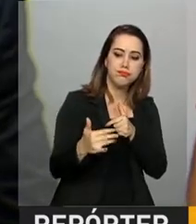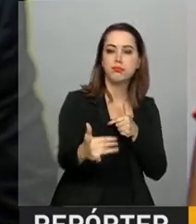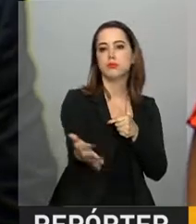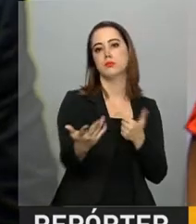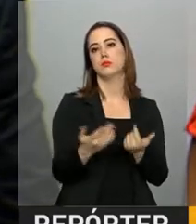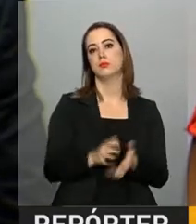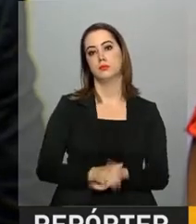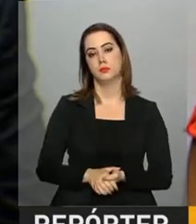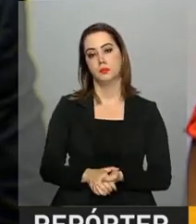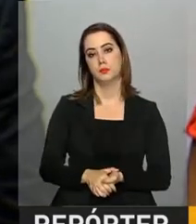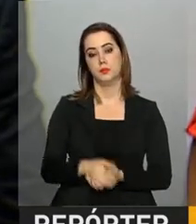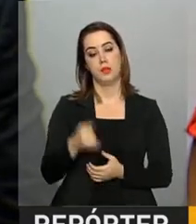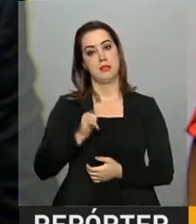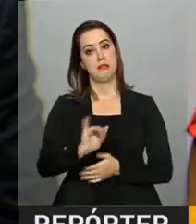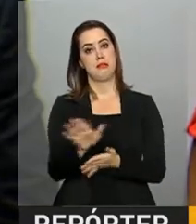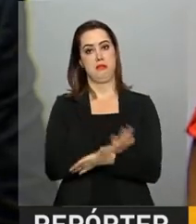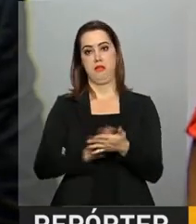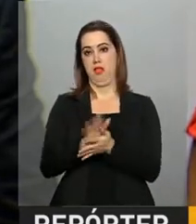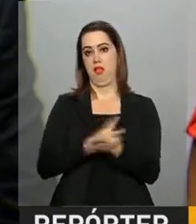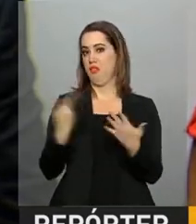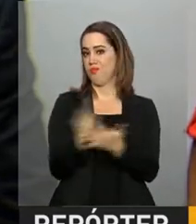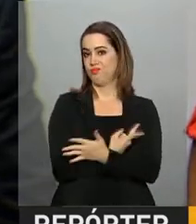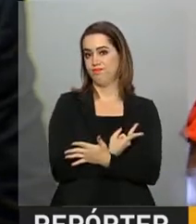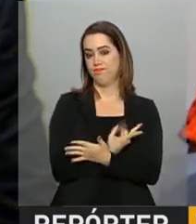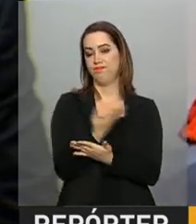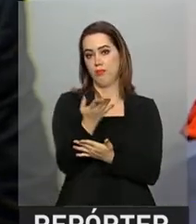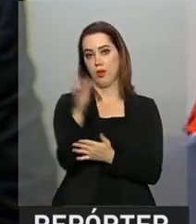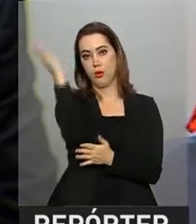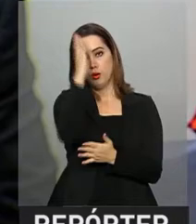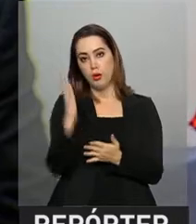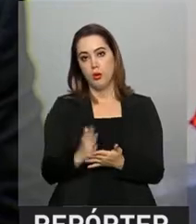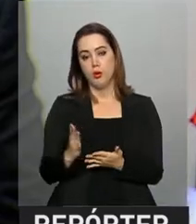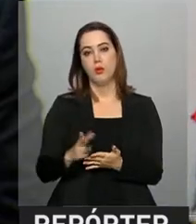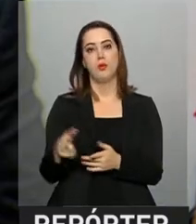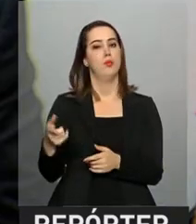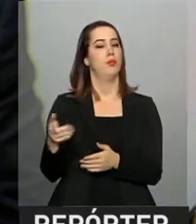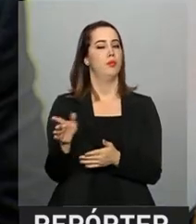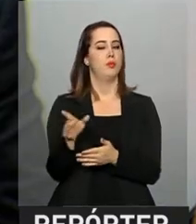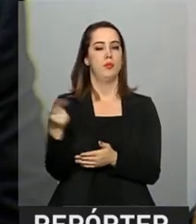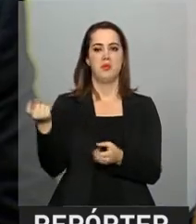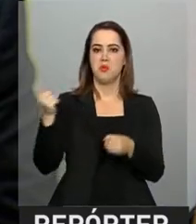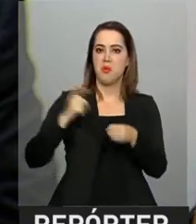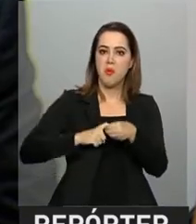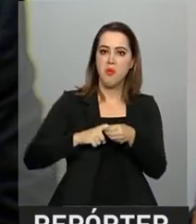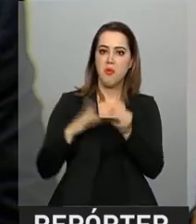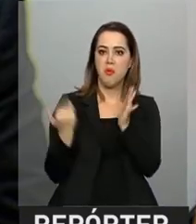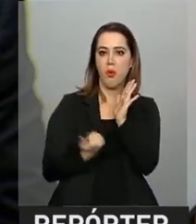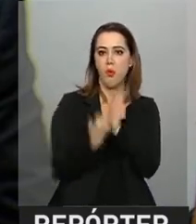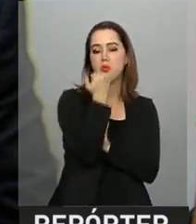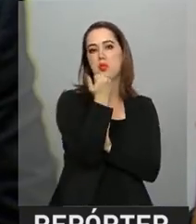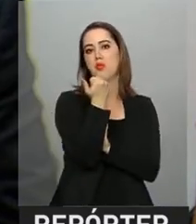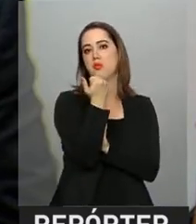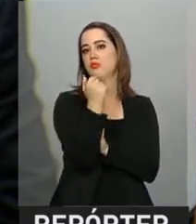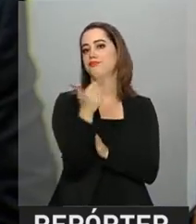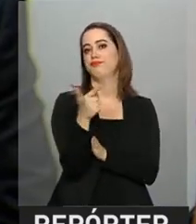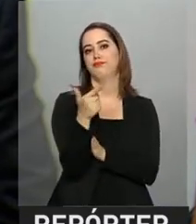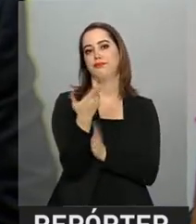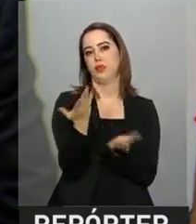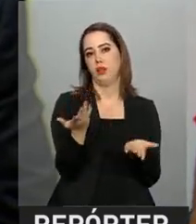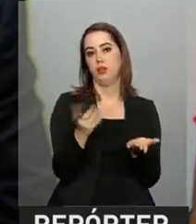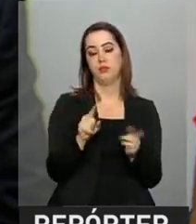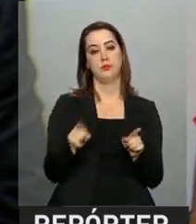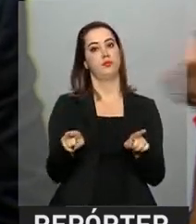indefinidamente. Se nada for feito, o Brasil não voltará a ter superávites,